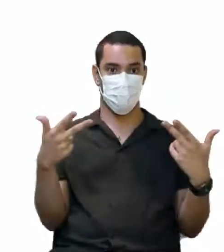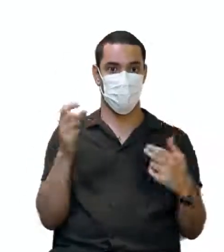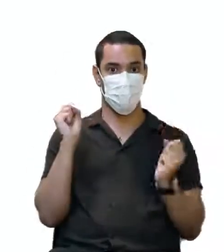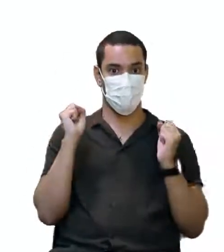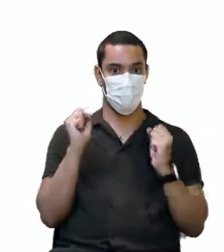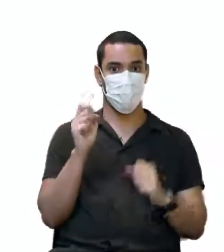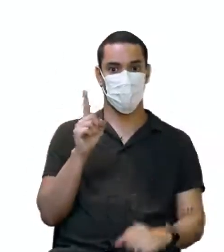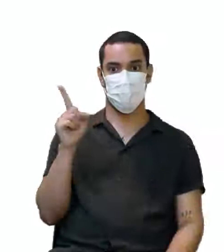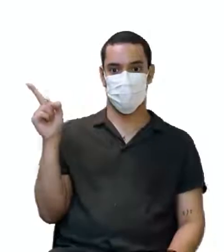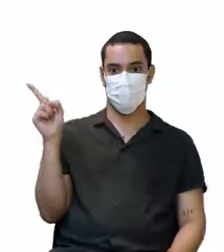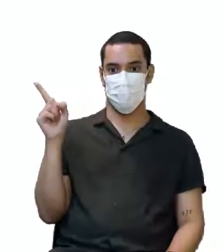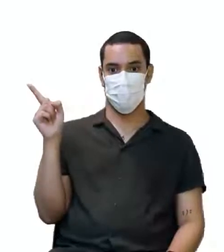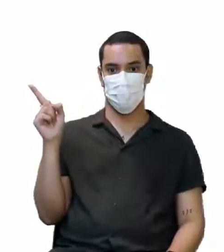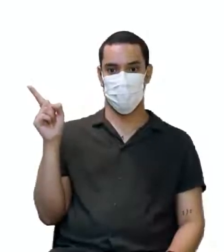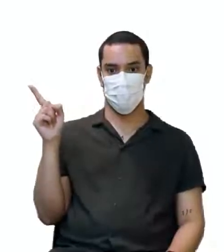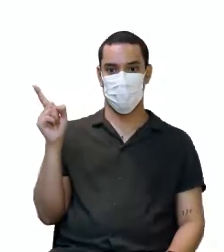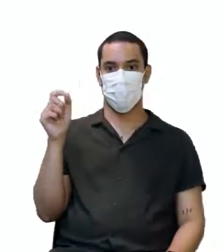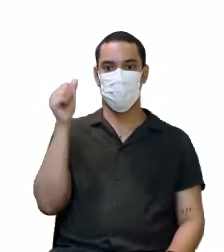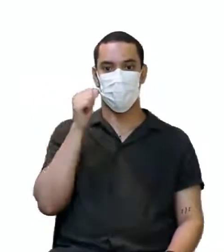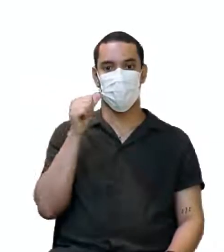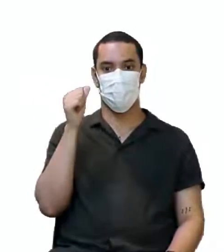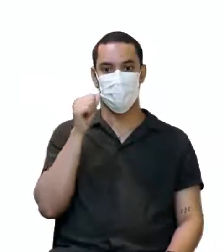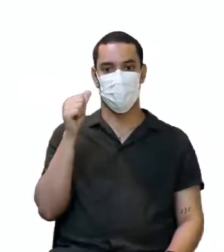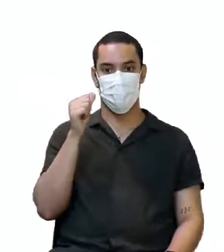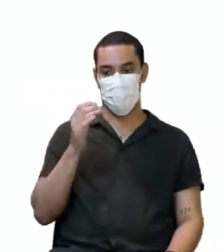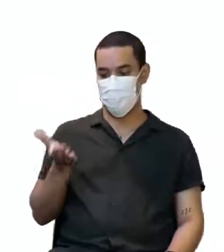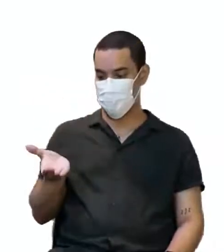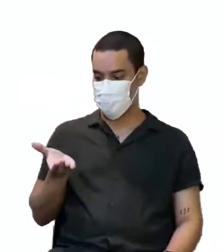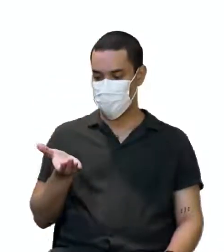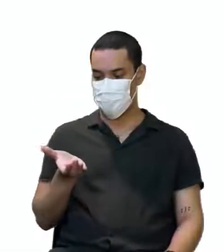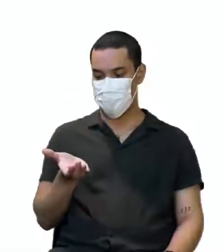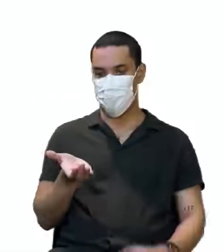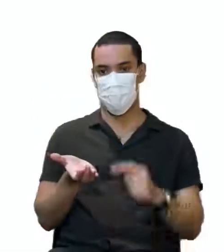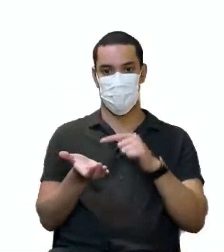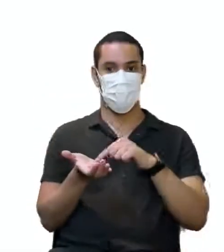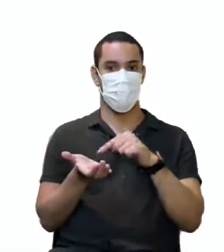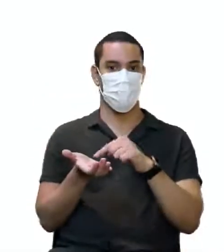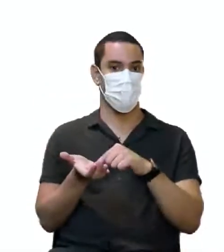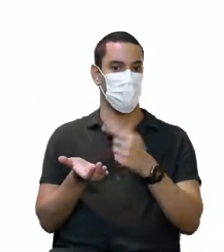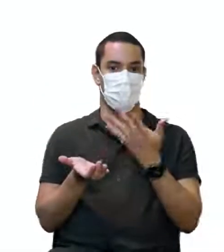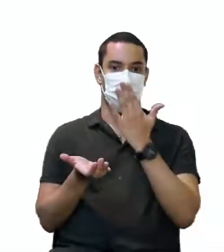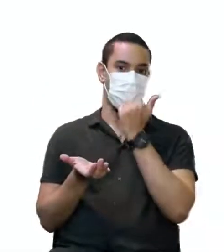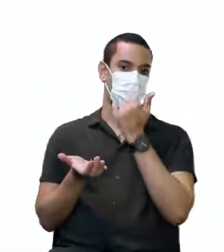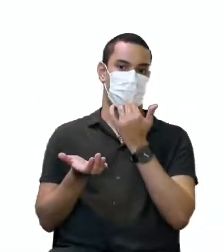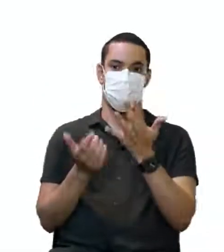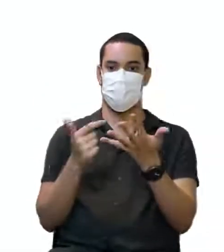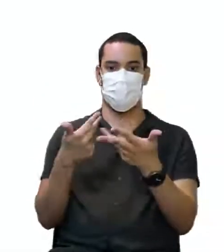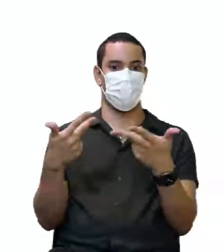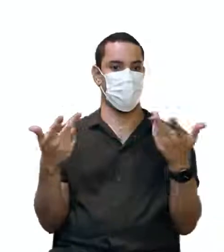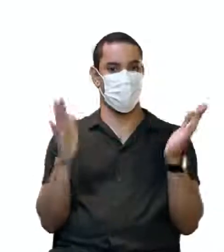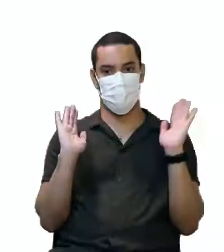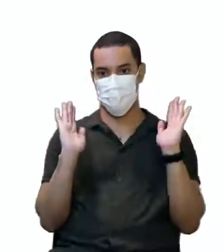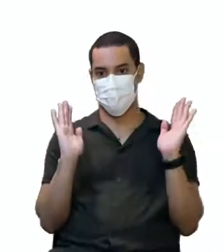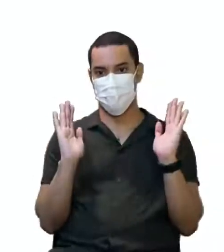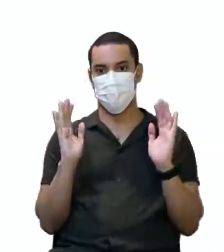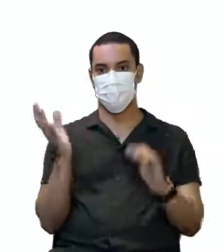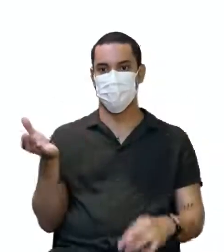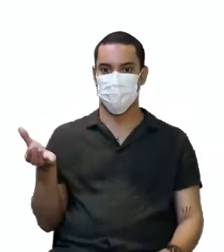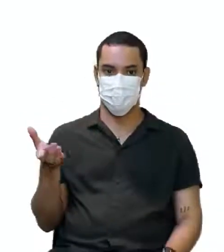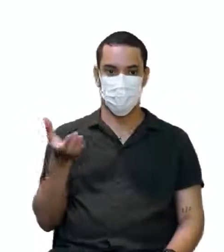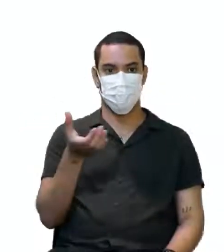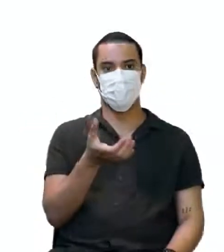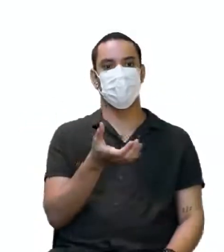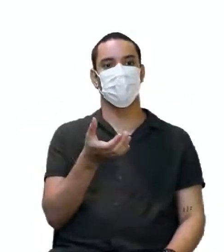pode observar aqui, ó, uma mulher trazendo alguma coisa aqui, né, transportando, chegando